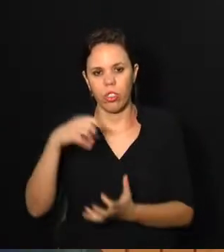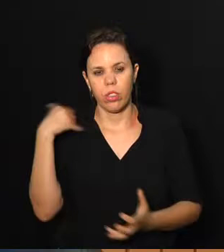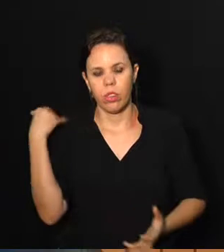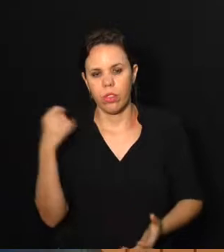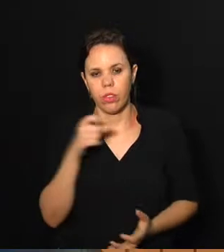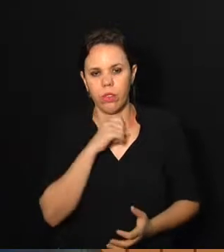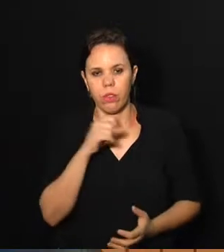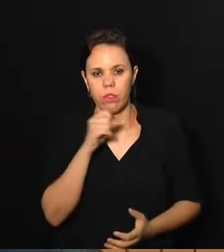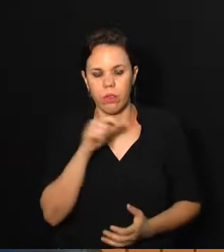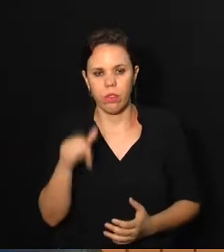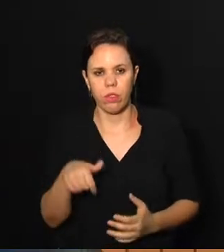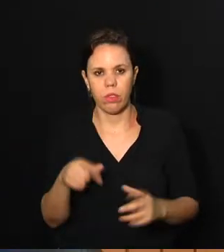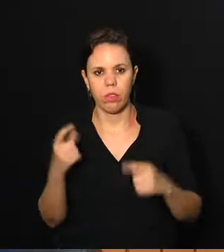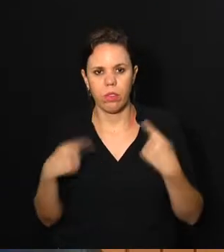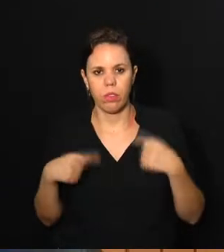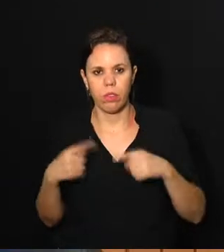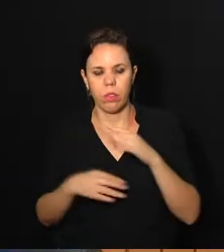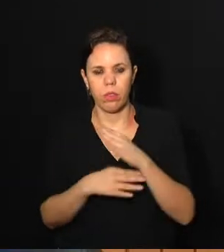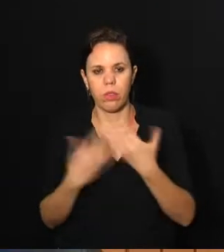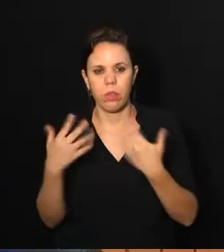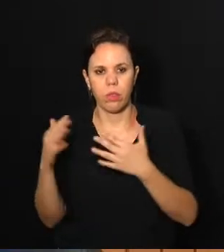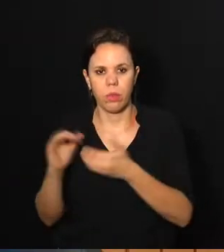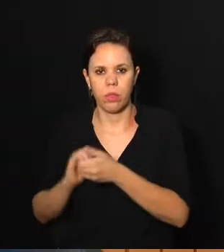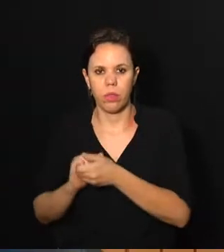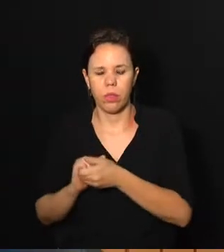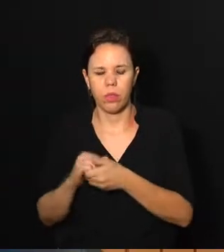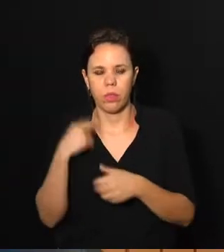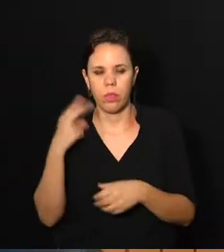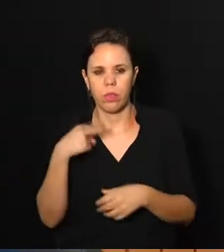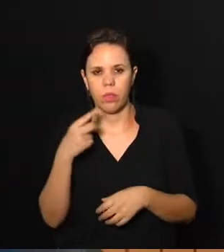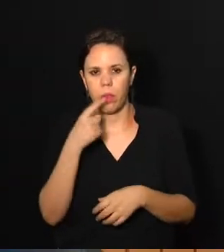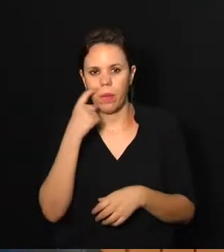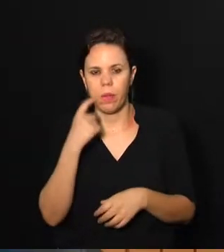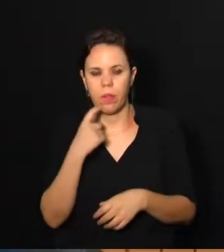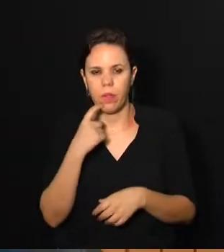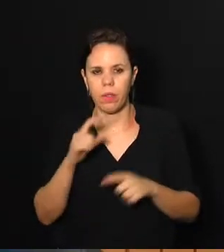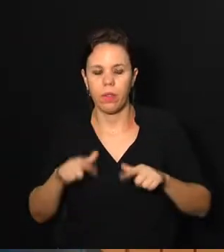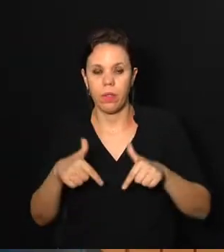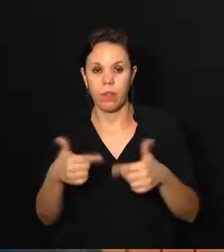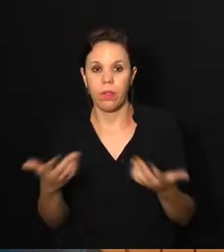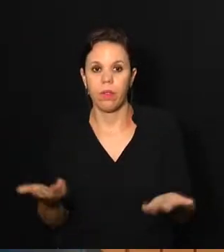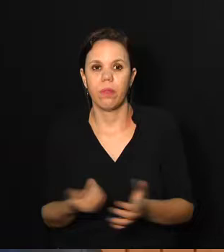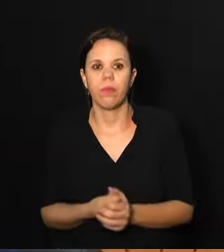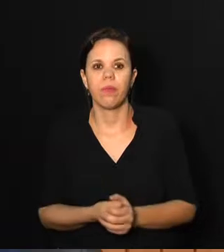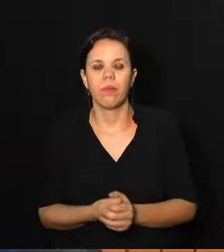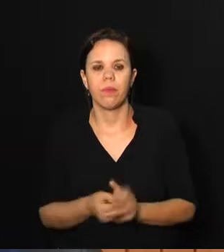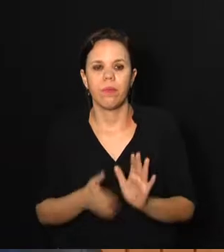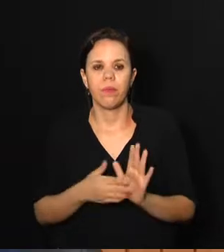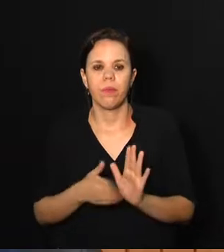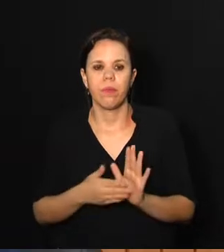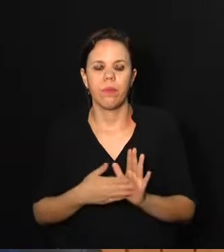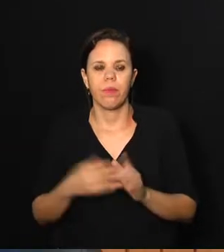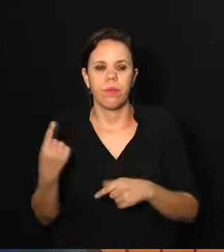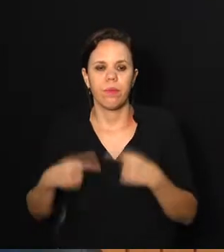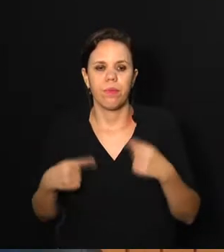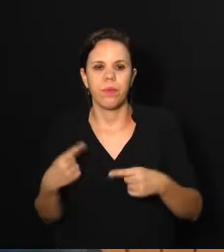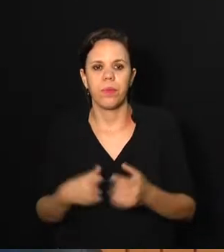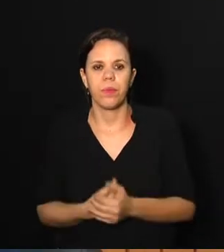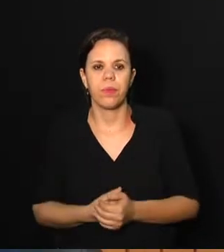para ser debatida nesta casa. Então, parabenizo o vereador Paulo Galtério pela iniciativa de proporcionar esse debate.